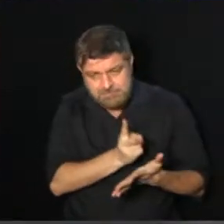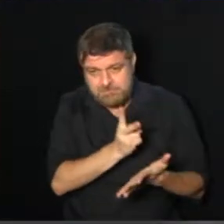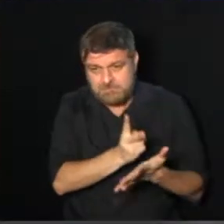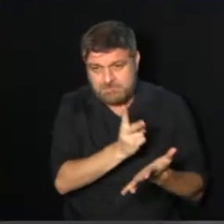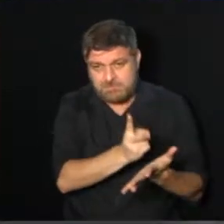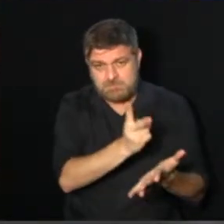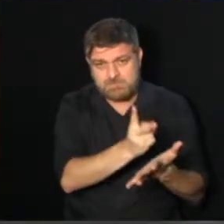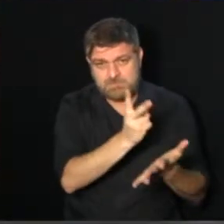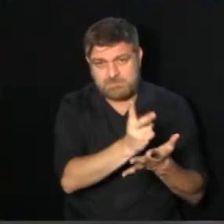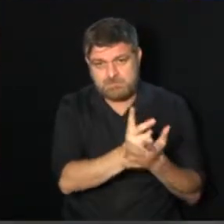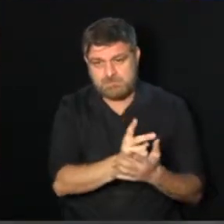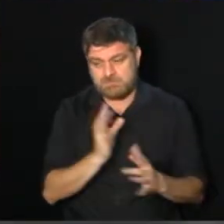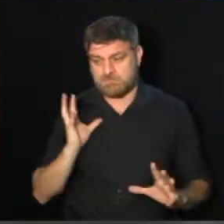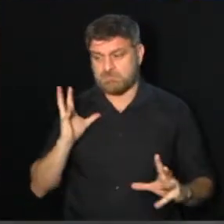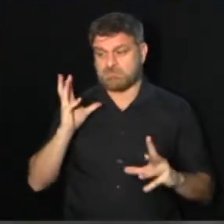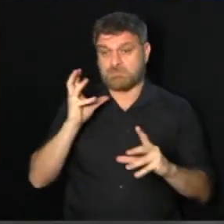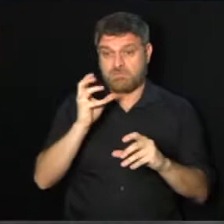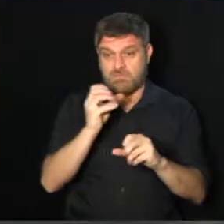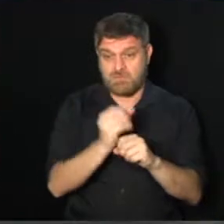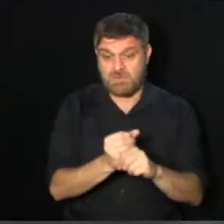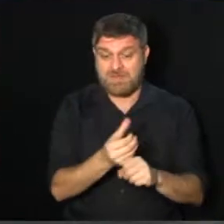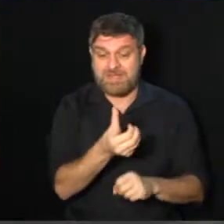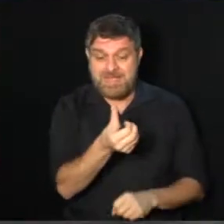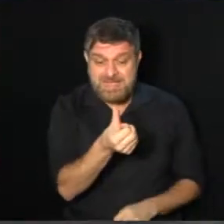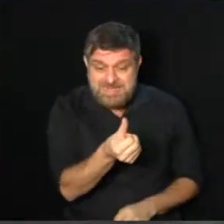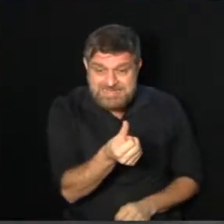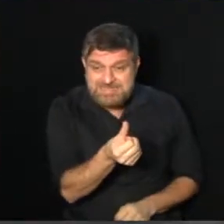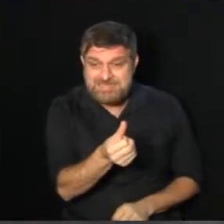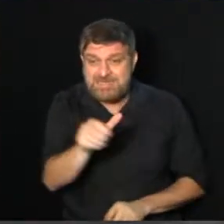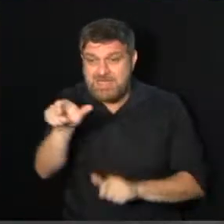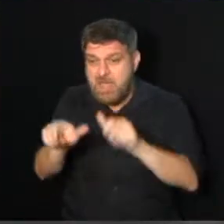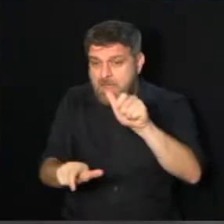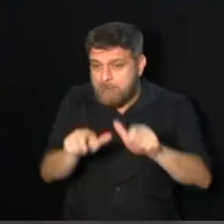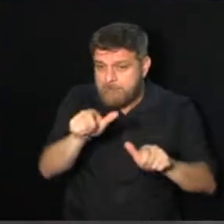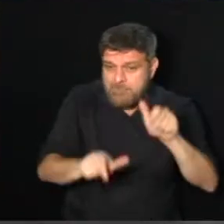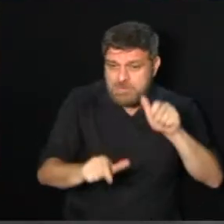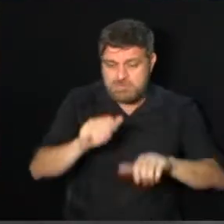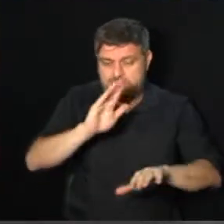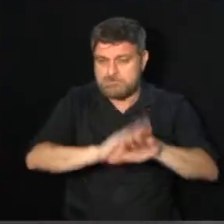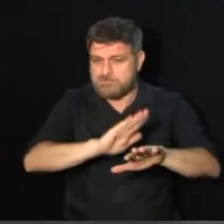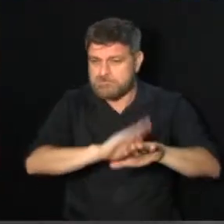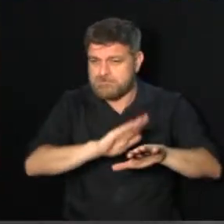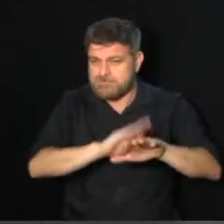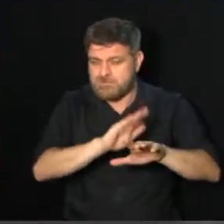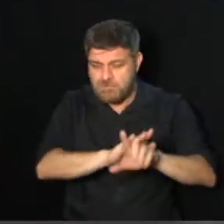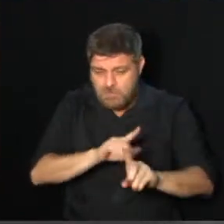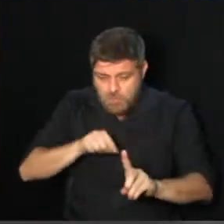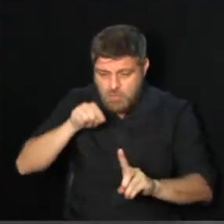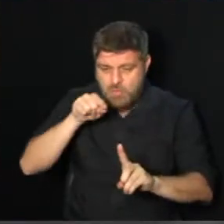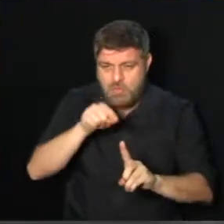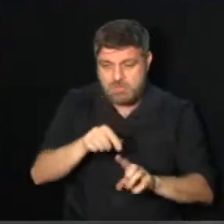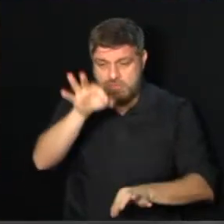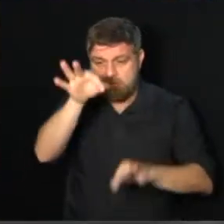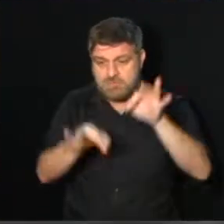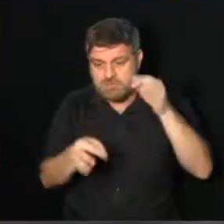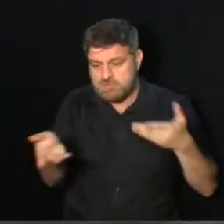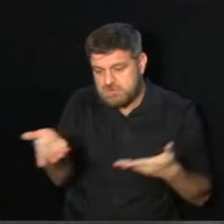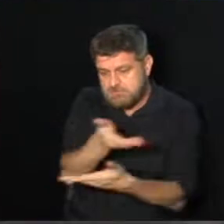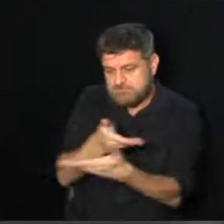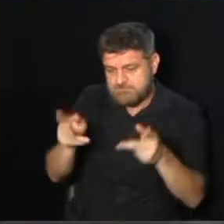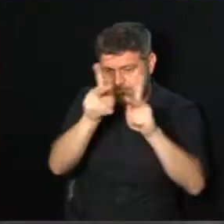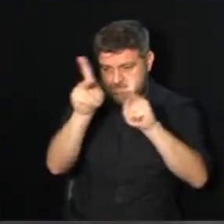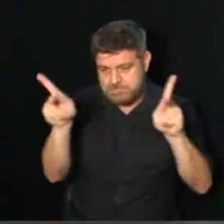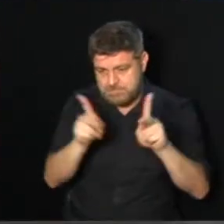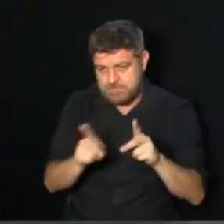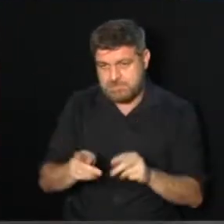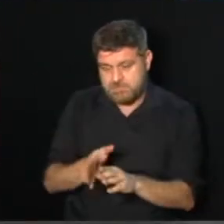hoje está composta por 6 pessoas atuando continuamente para a aplicação da justiça restaurativa nas